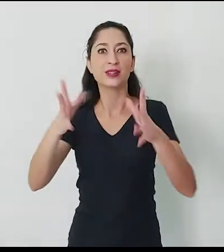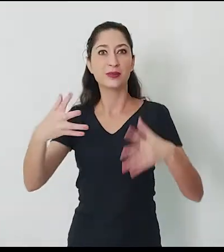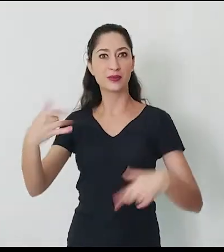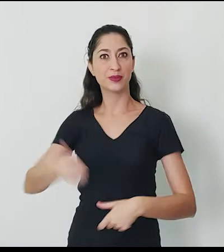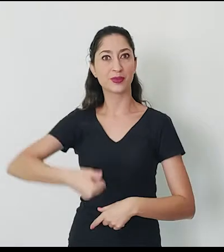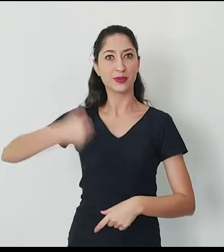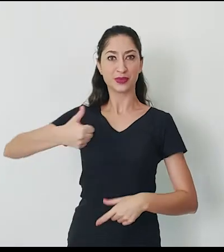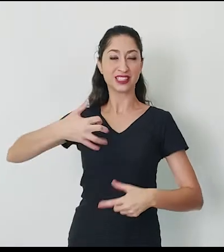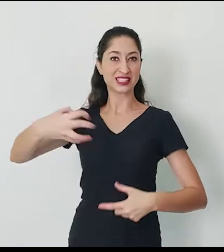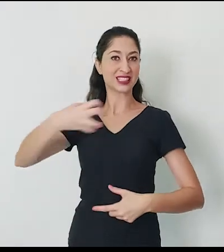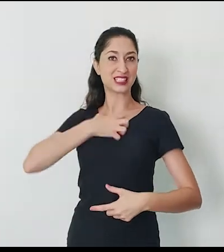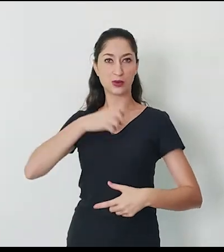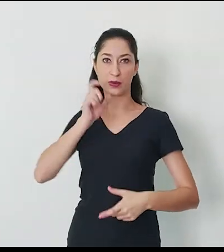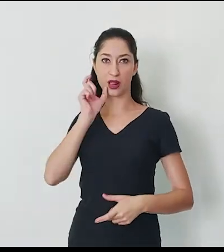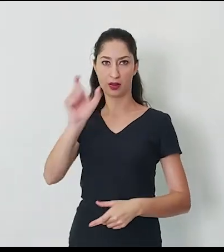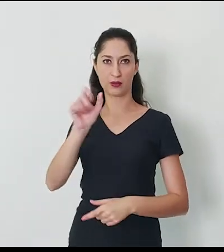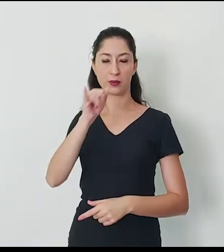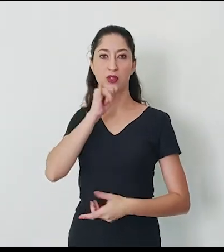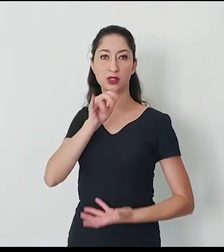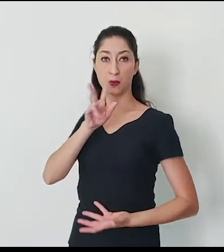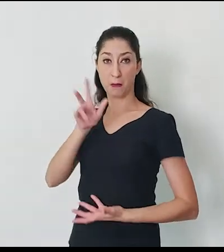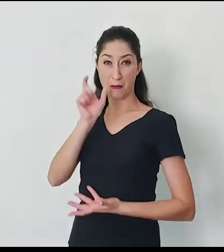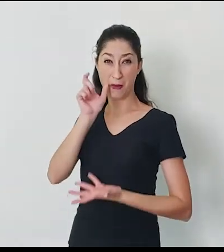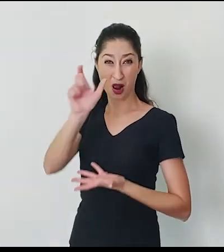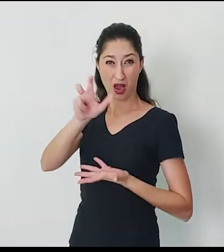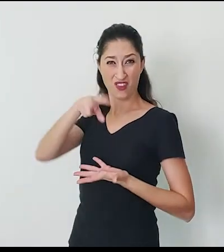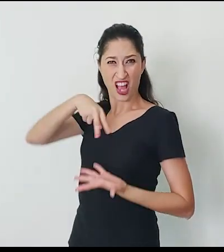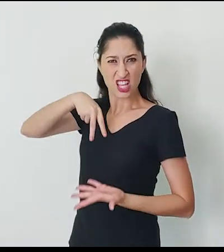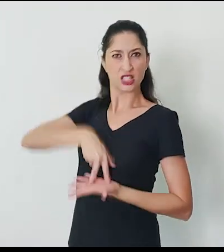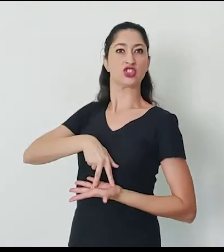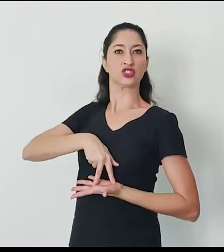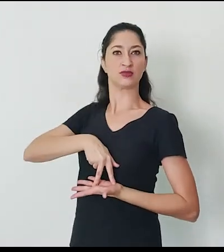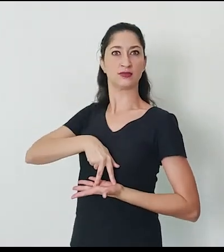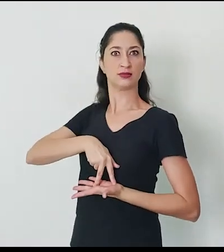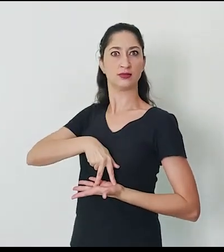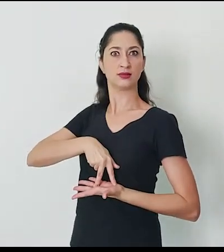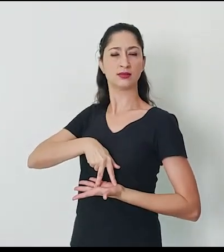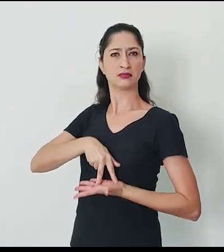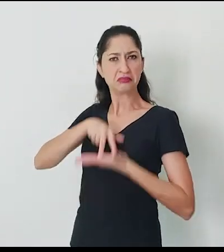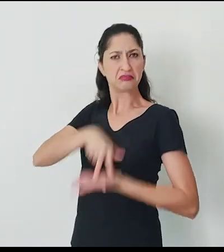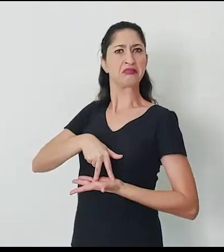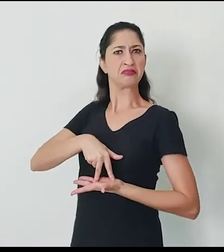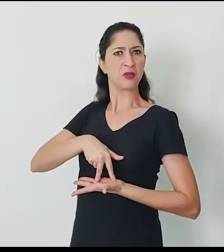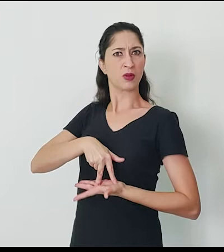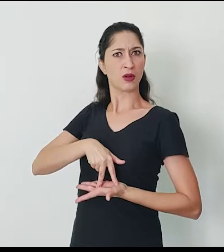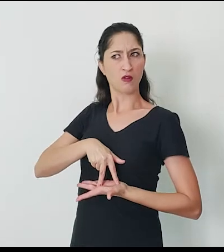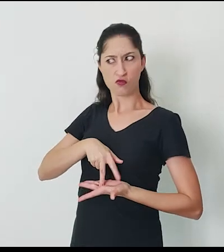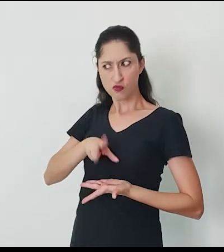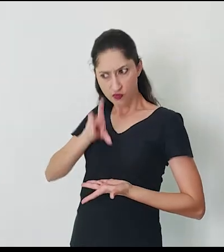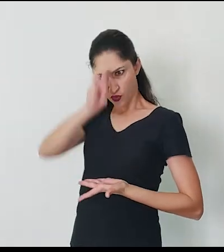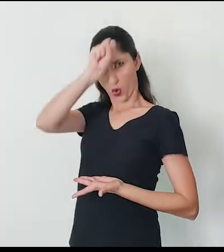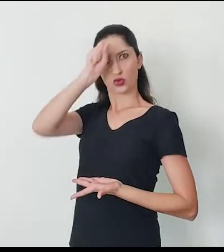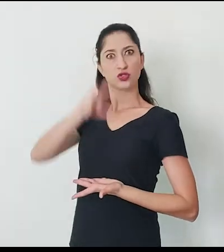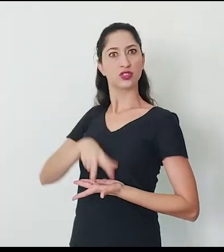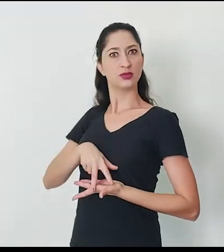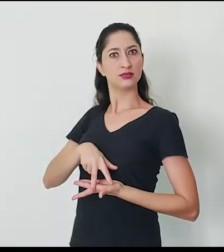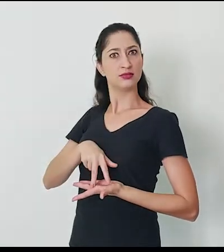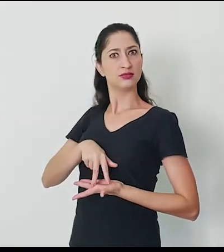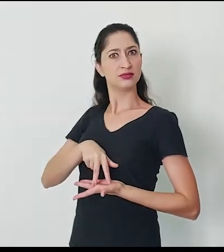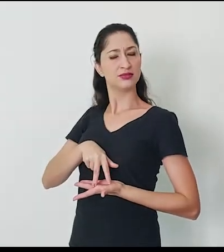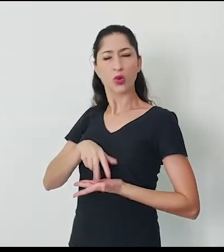cabeça. Então, compreendi ela passando pelo meu corpo. Por exemplo, uma palavra muito forte, resistir, sabe?